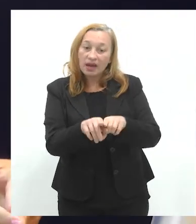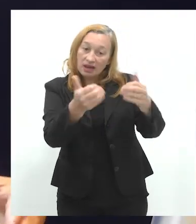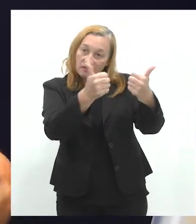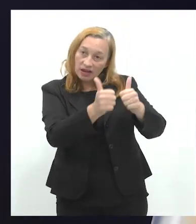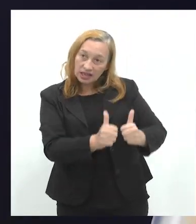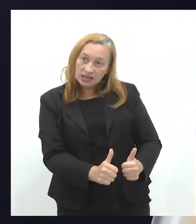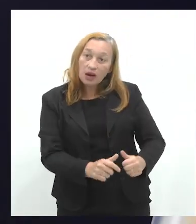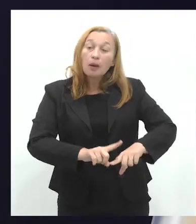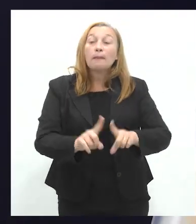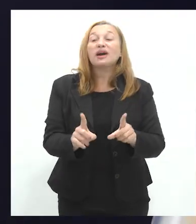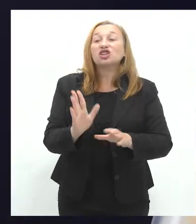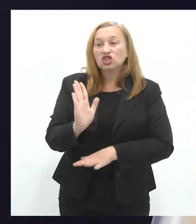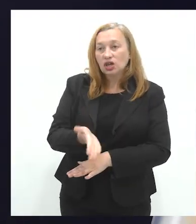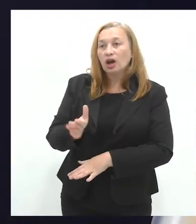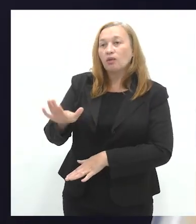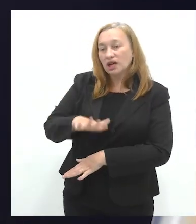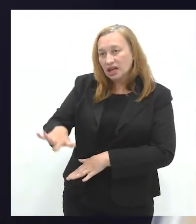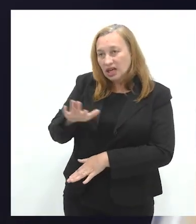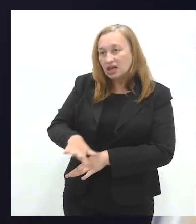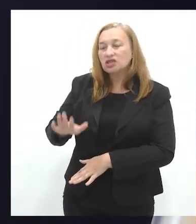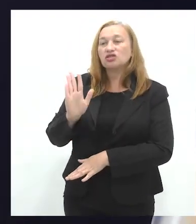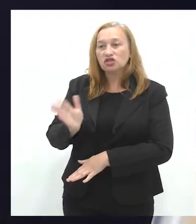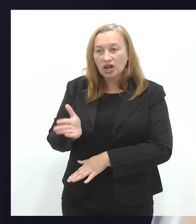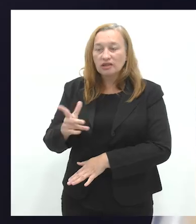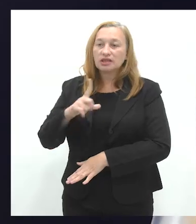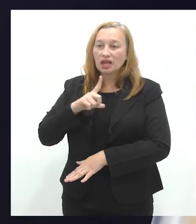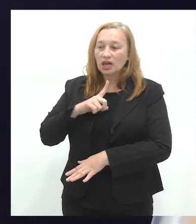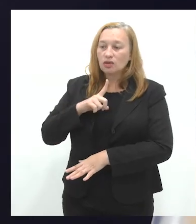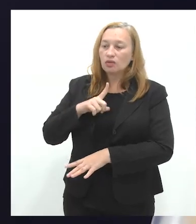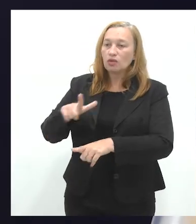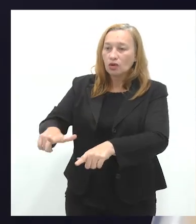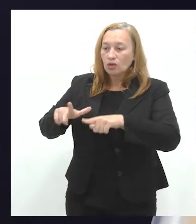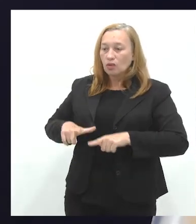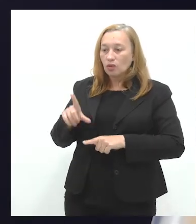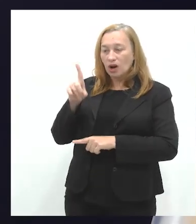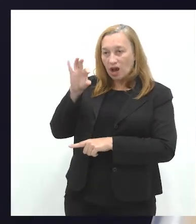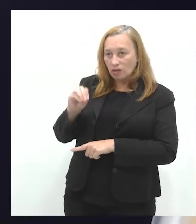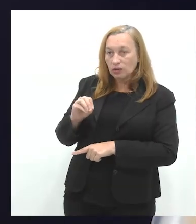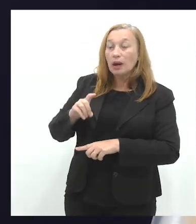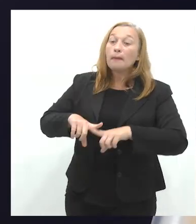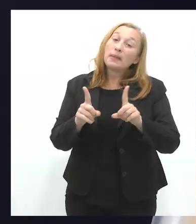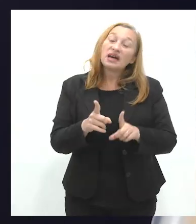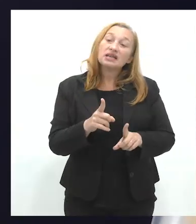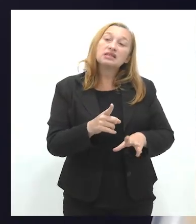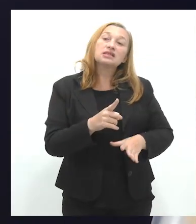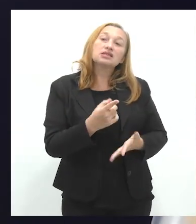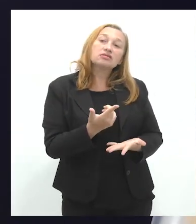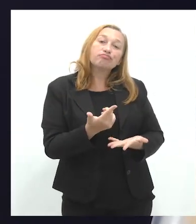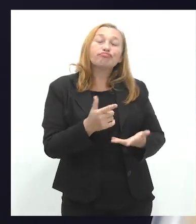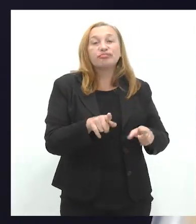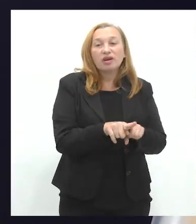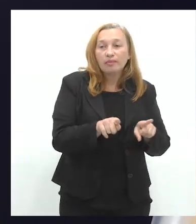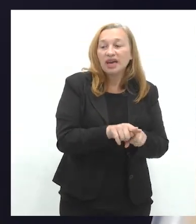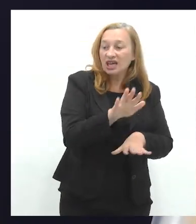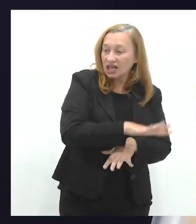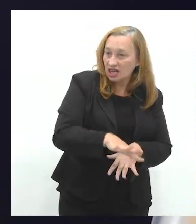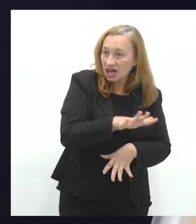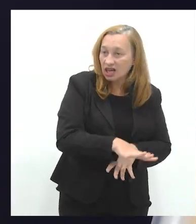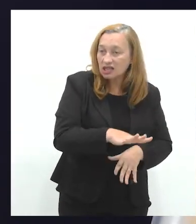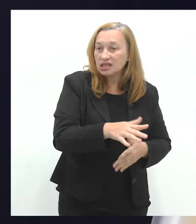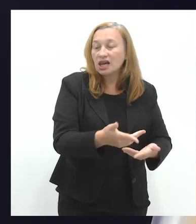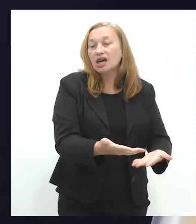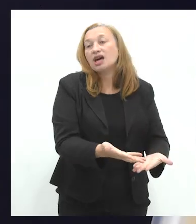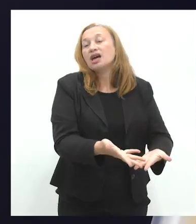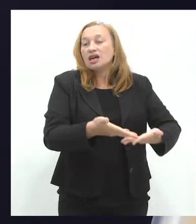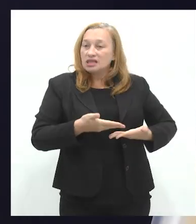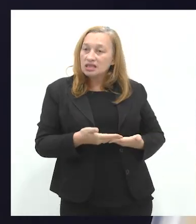uma avaliação, mas já é uma criança que eu já recebi, que já tem um laudo. E eu recebo crianças de primeira vez. É a primeira vez que a